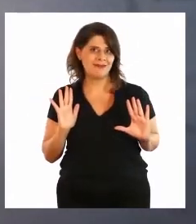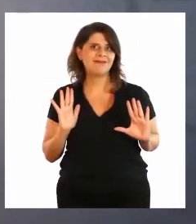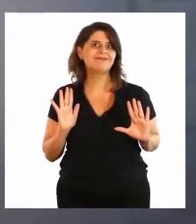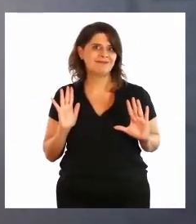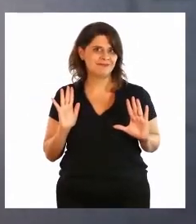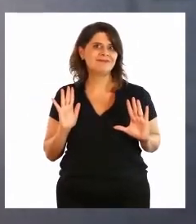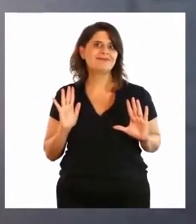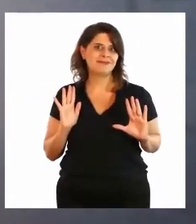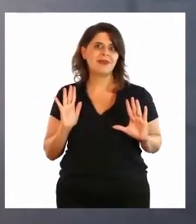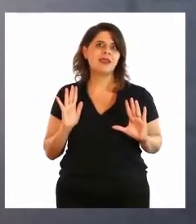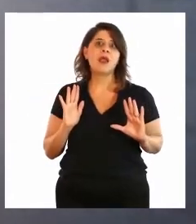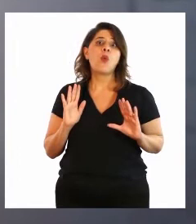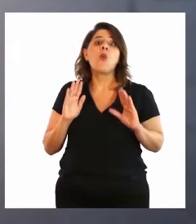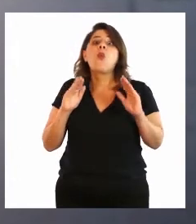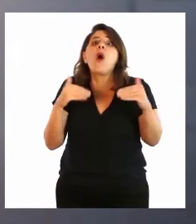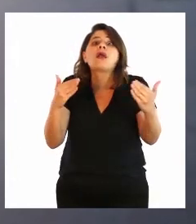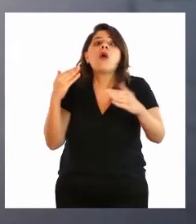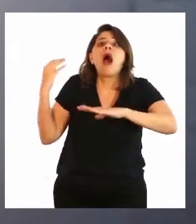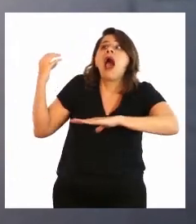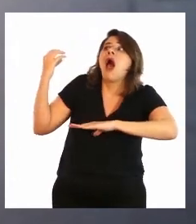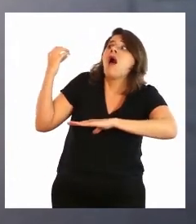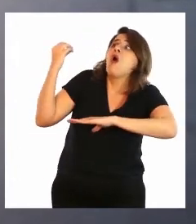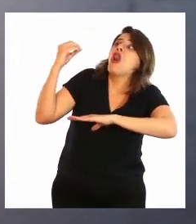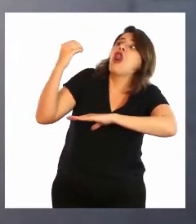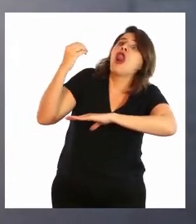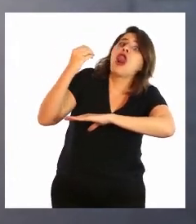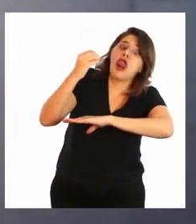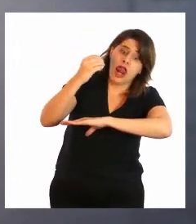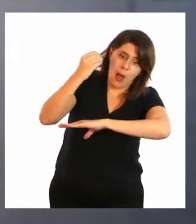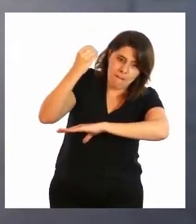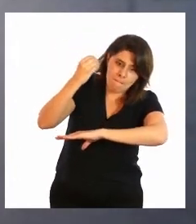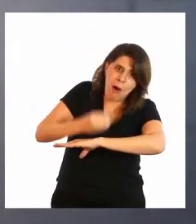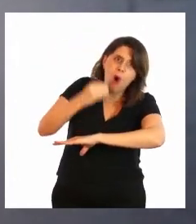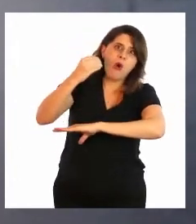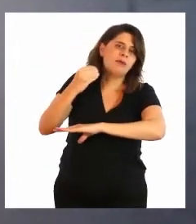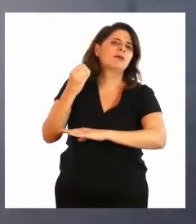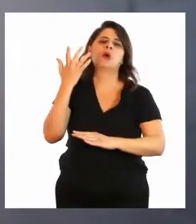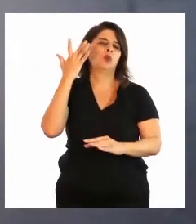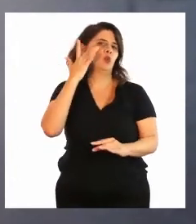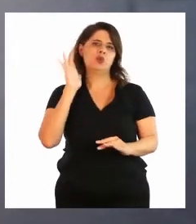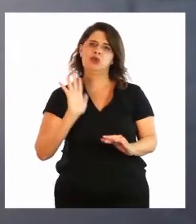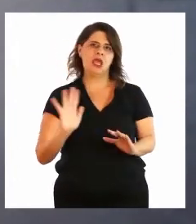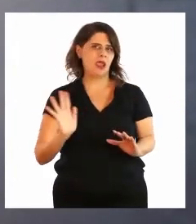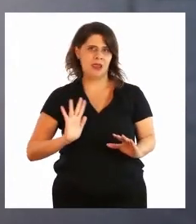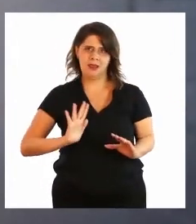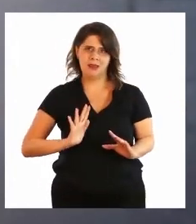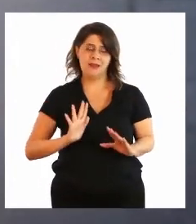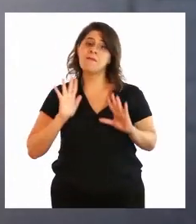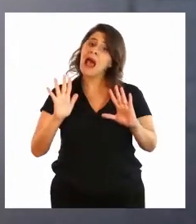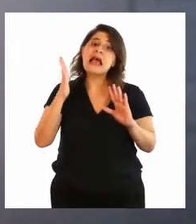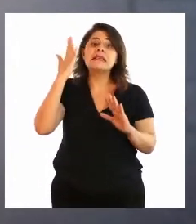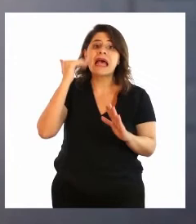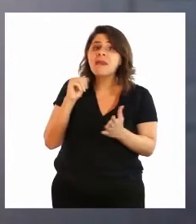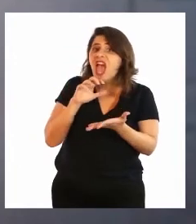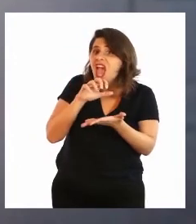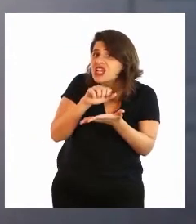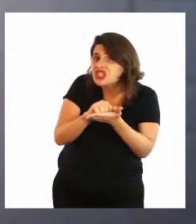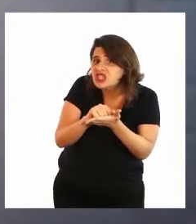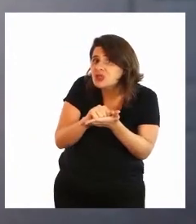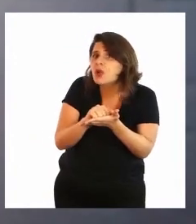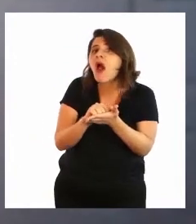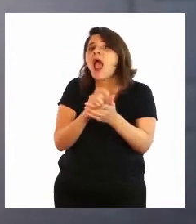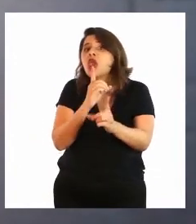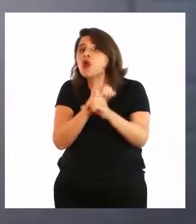alguma ideia de qual seja o ano da queda, o ano do impacto na Terra. O que a gente sabe é o ano que ele